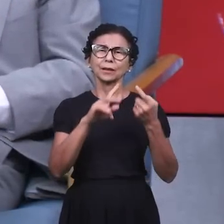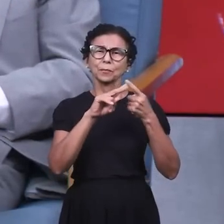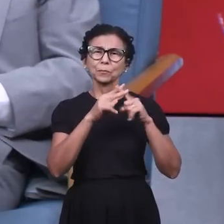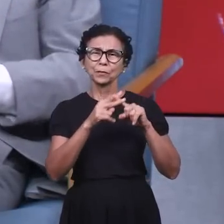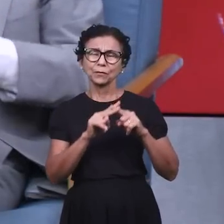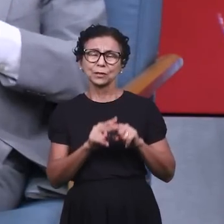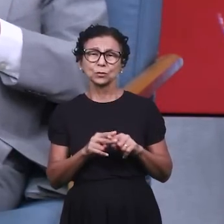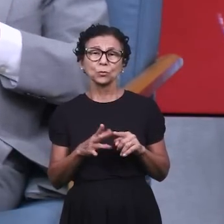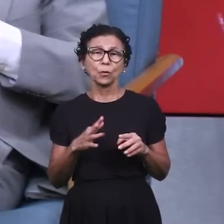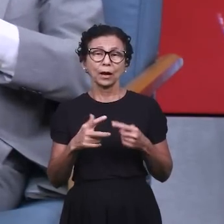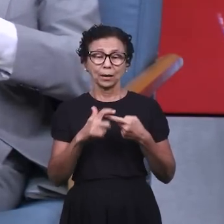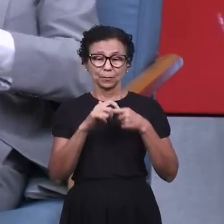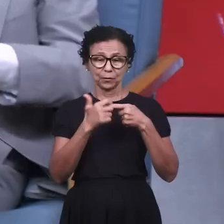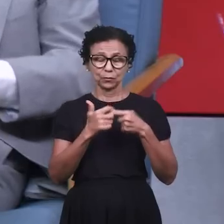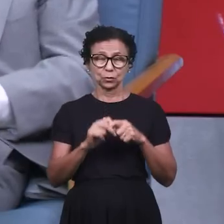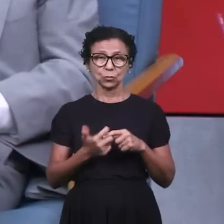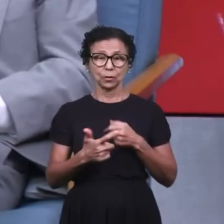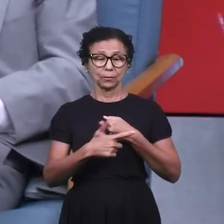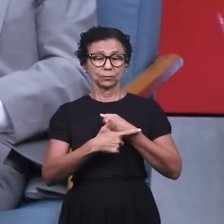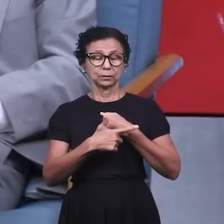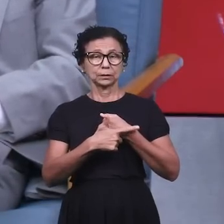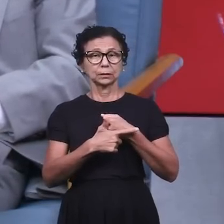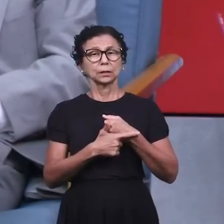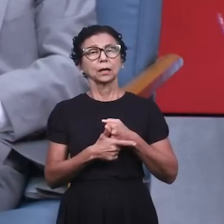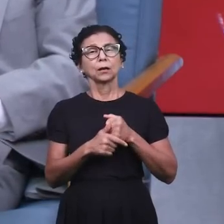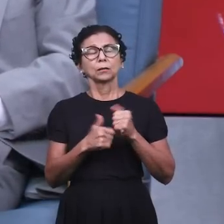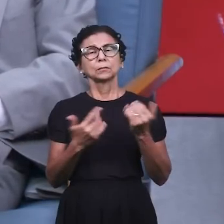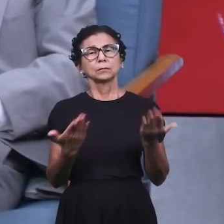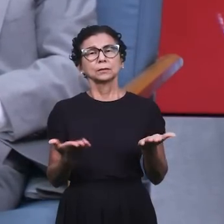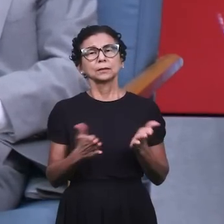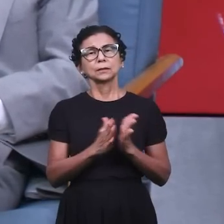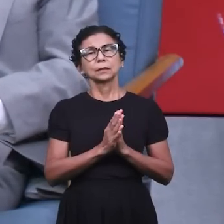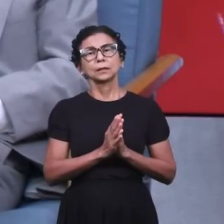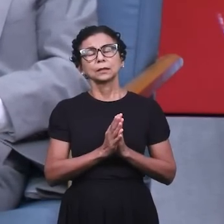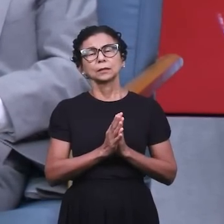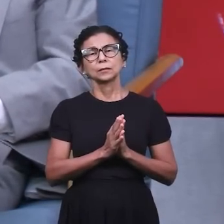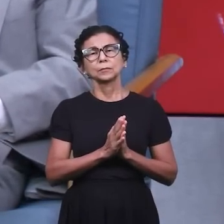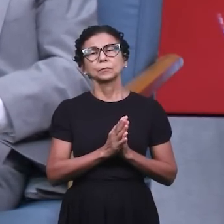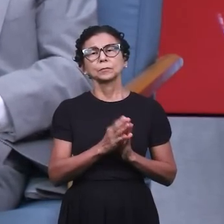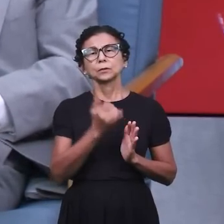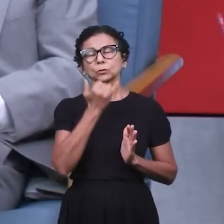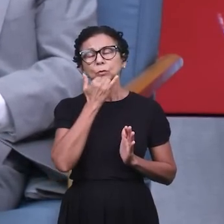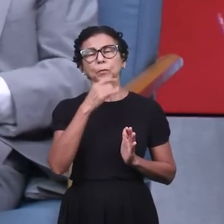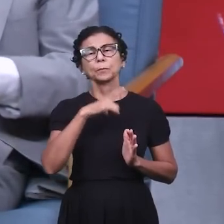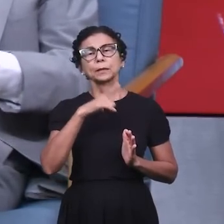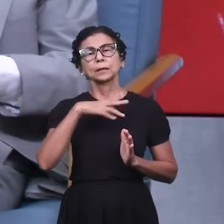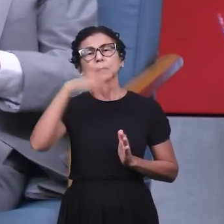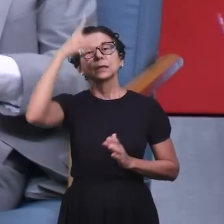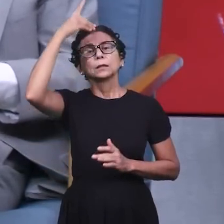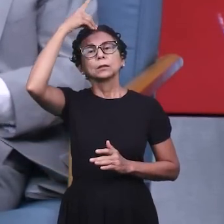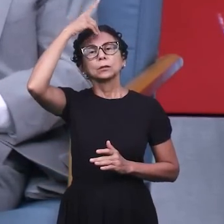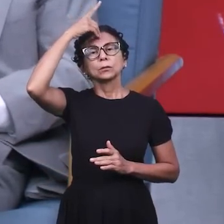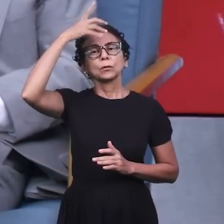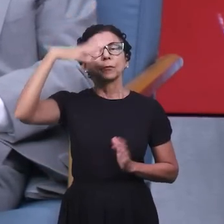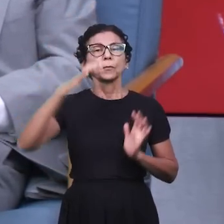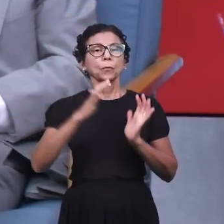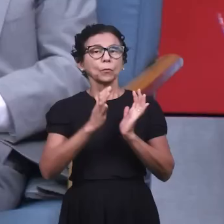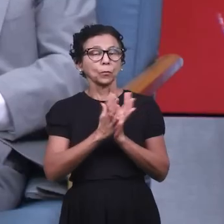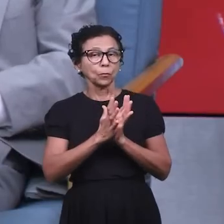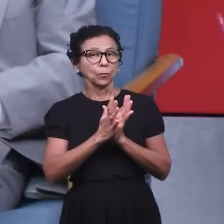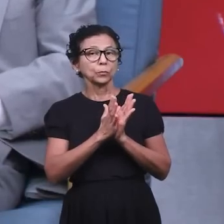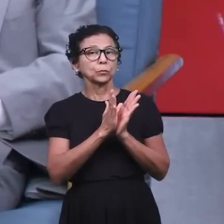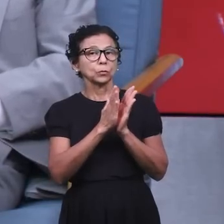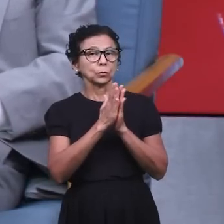aperfeiçoando, né, a instrumentalidade dele com relação ao dom. Isso é muito importante. Os grupos de intercessão têm